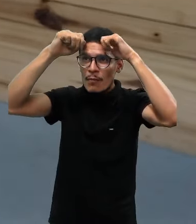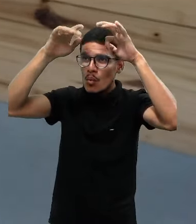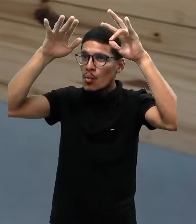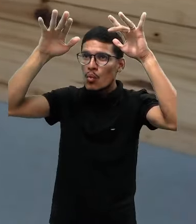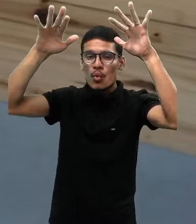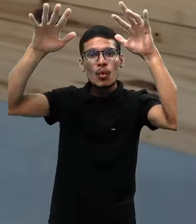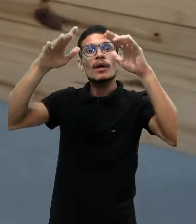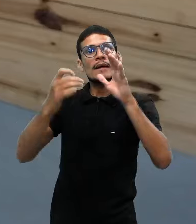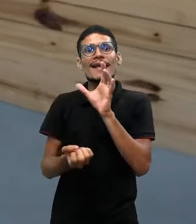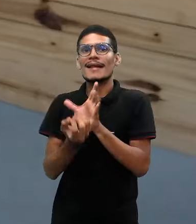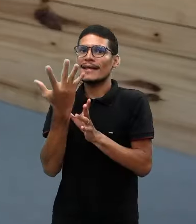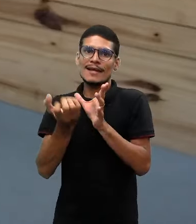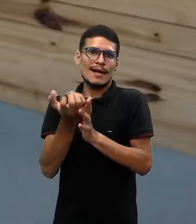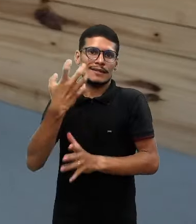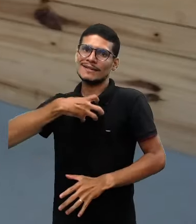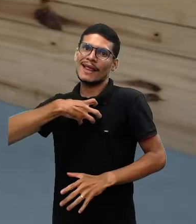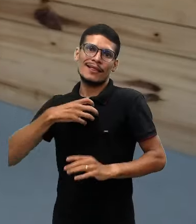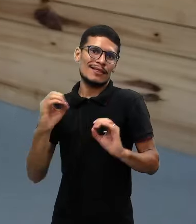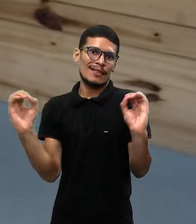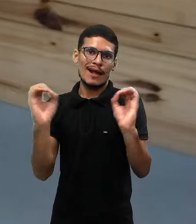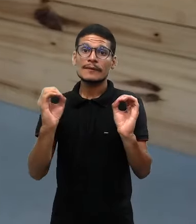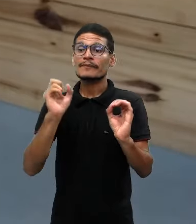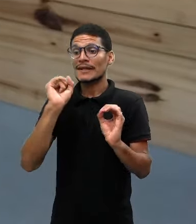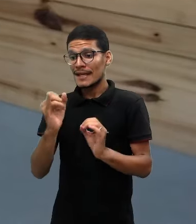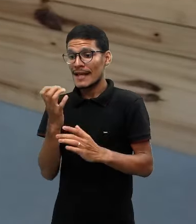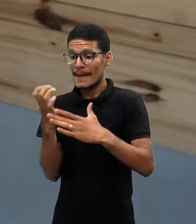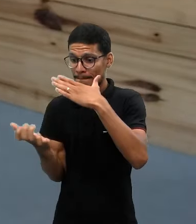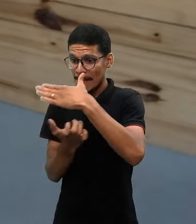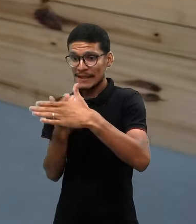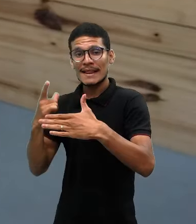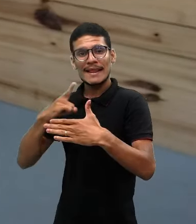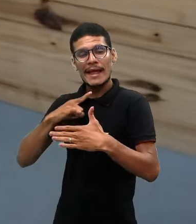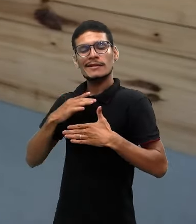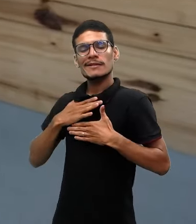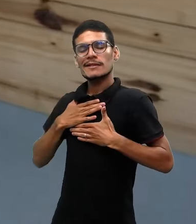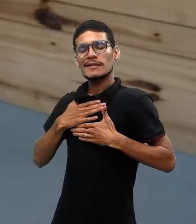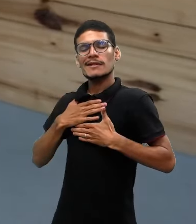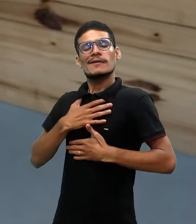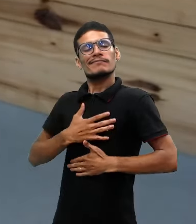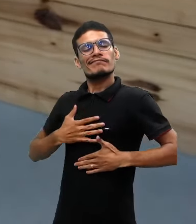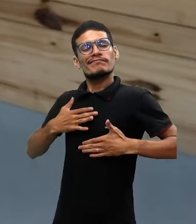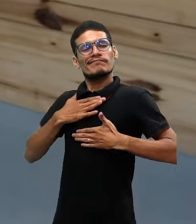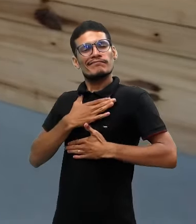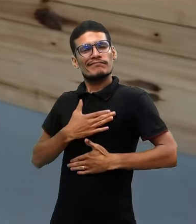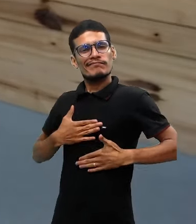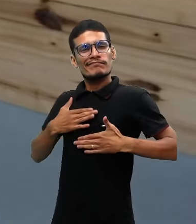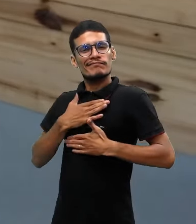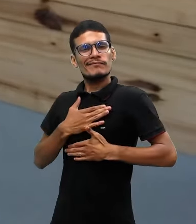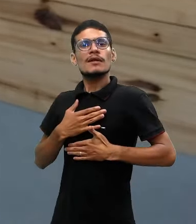que a gente nem sente. Uma empresa com clima organizacional regular,